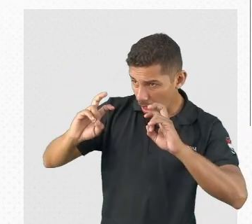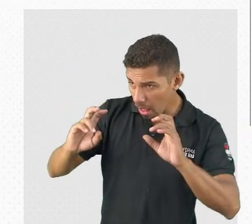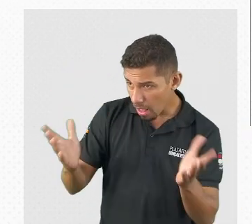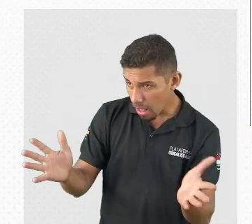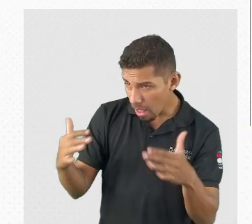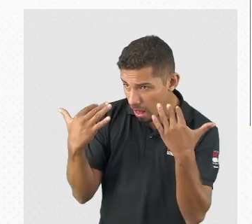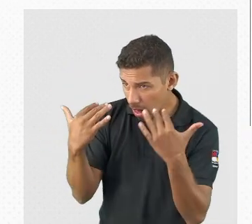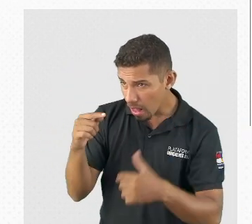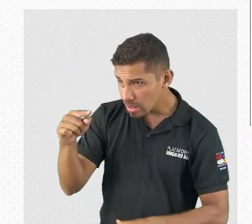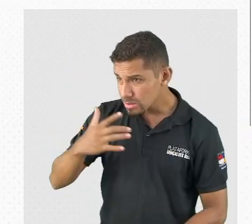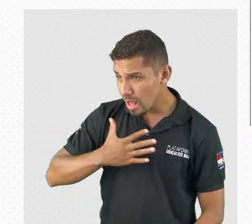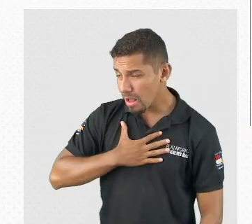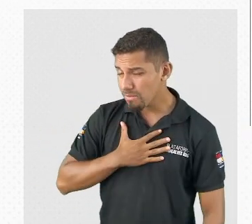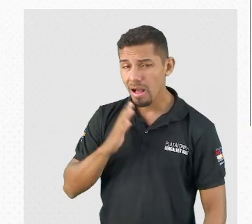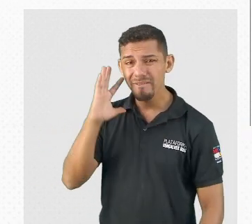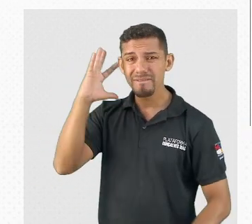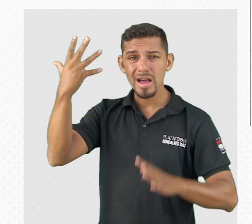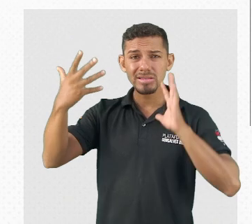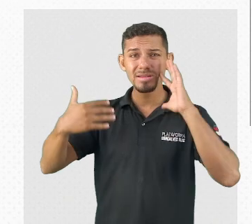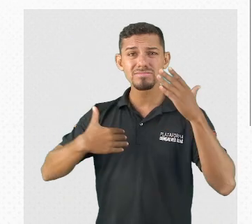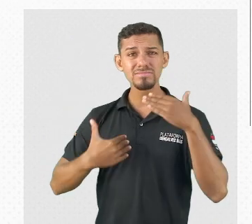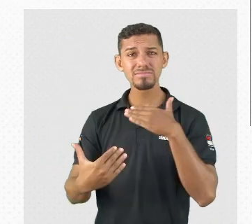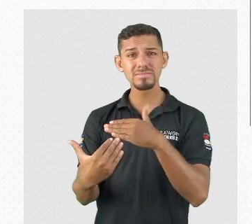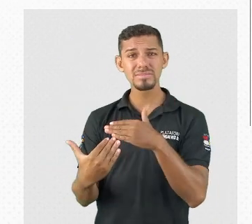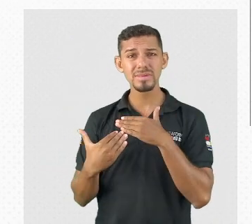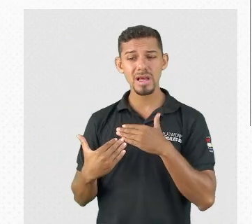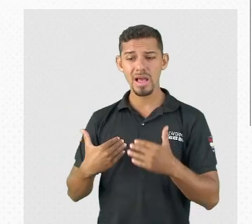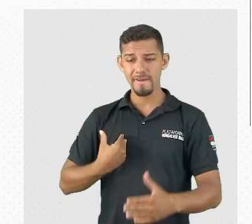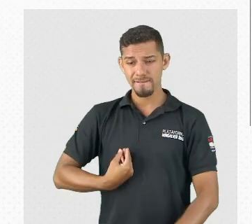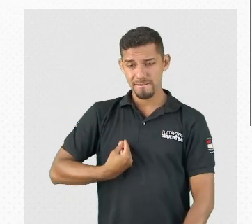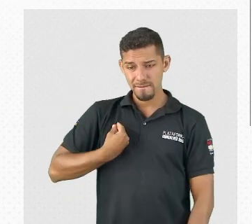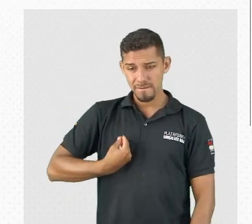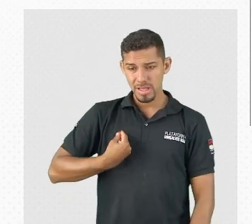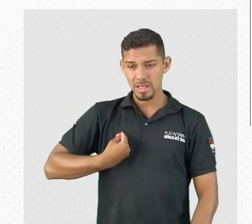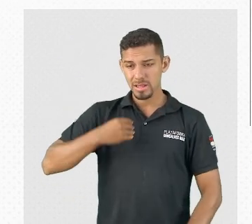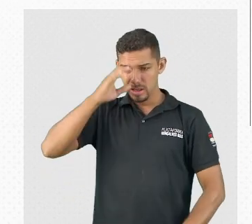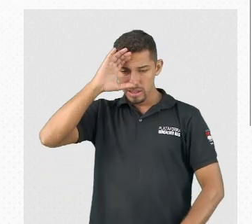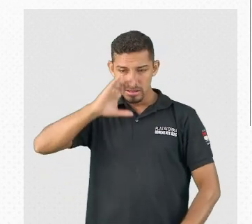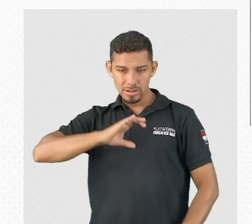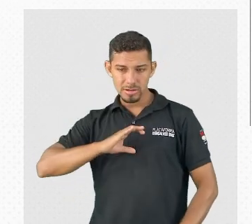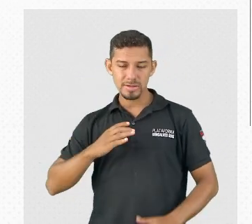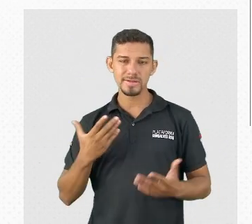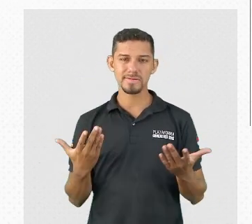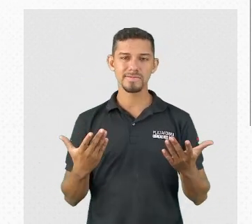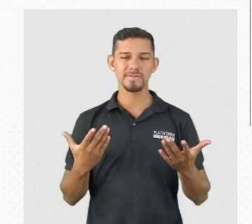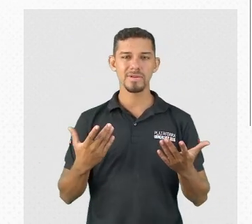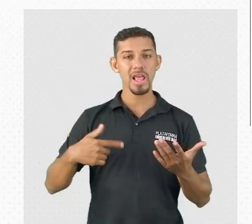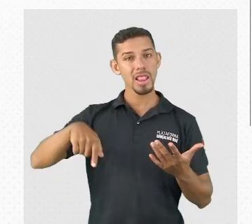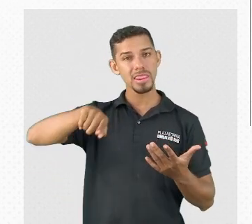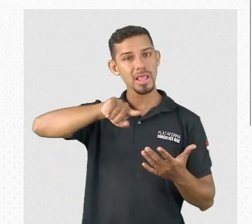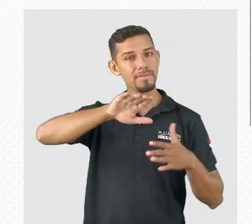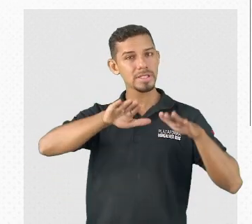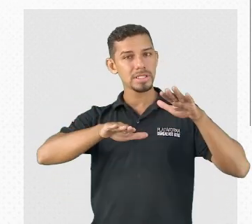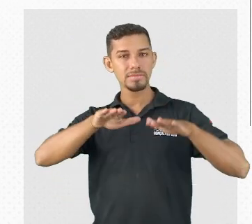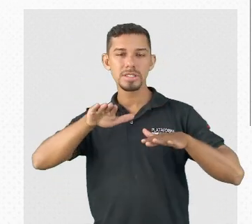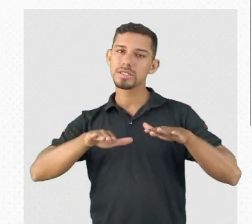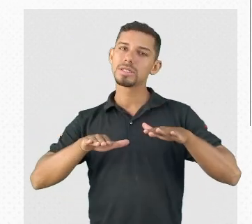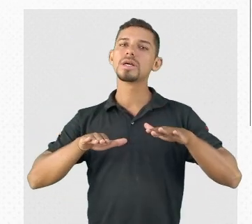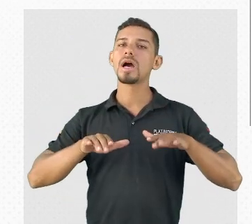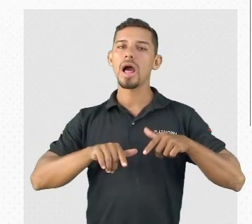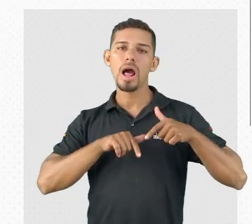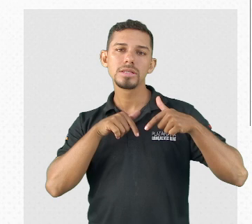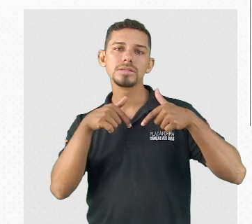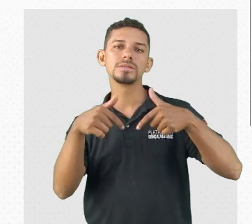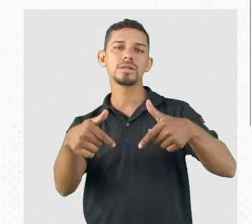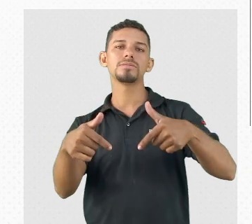gente sabe que a nossa vida em sociedade, ela depende de muitas ações, né, de muitas decisões políticas,